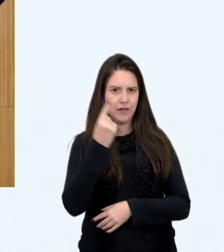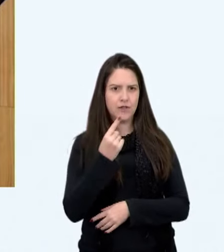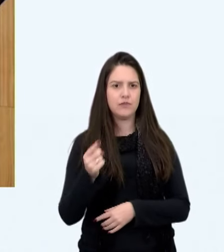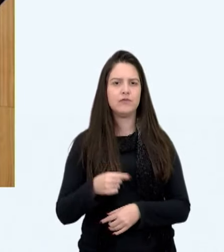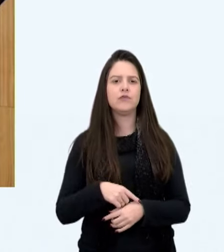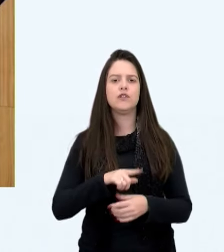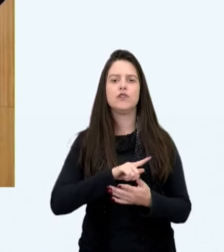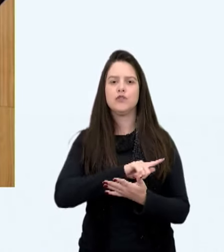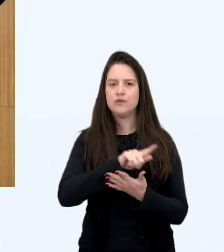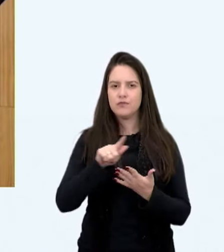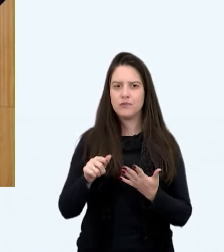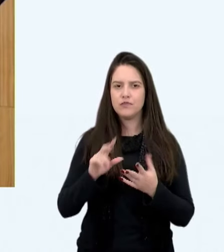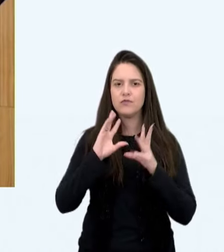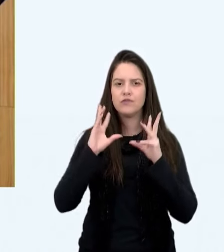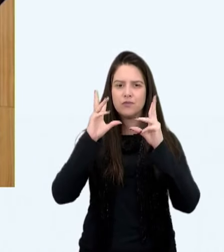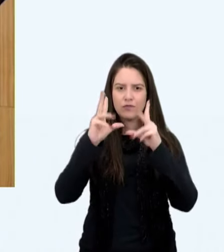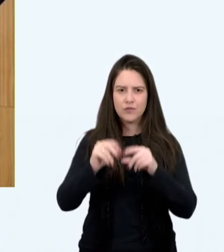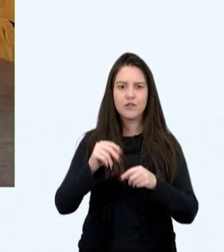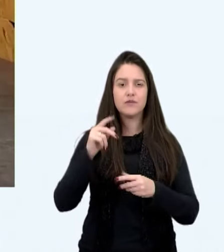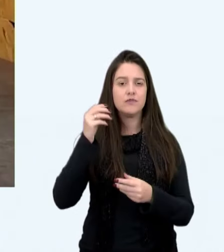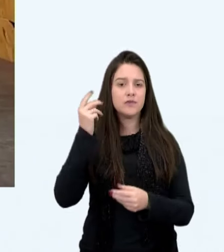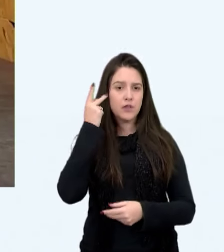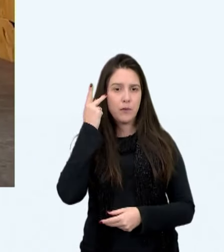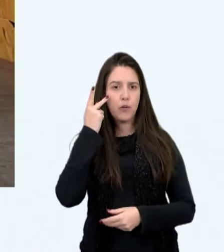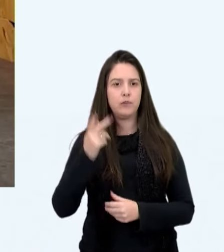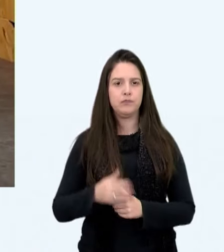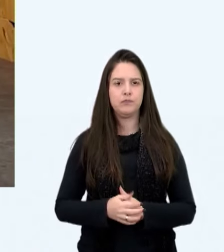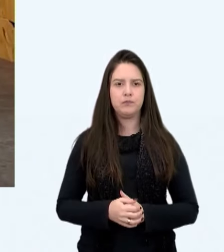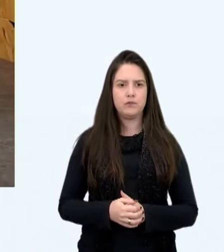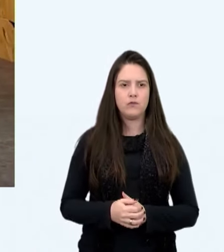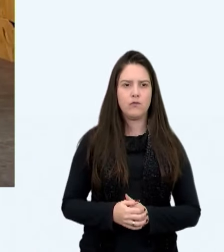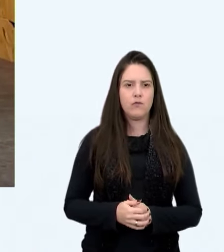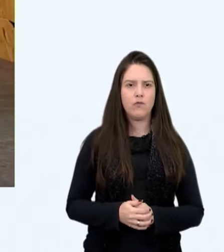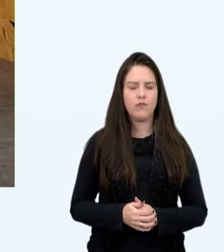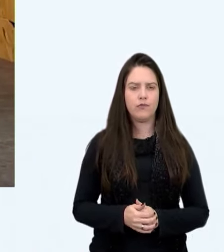Jeremias Rezende, de Cruzeiro, São Paulo.